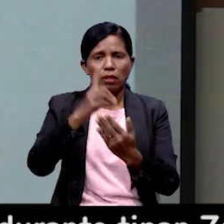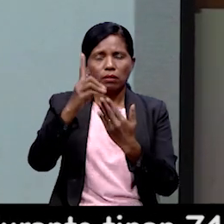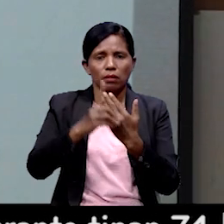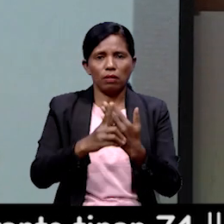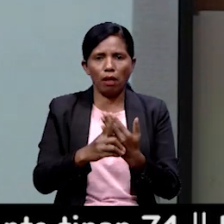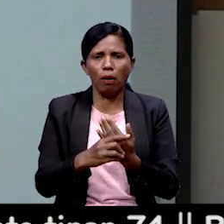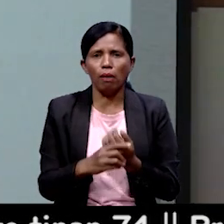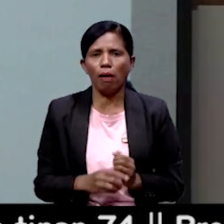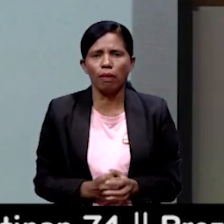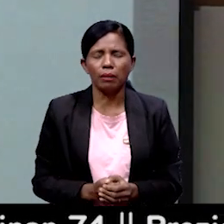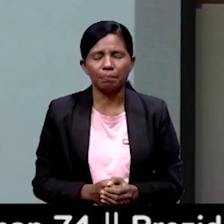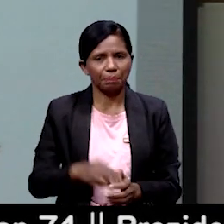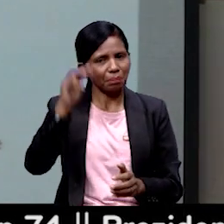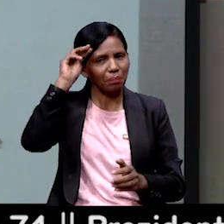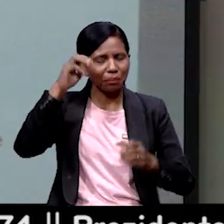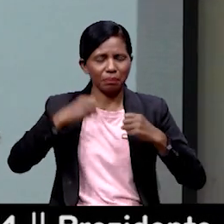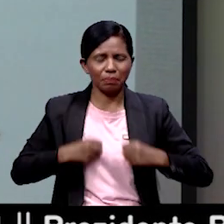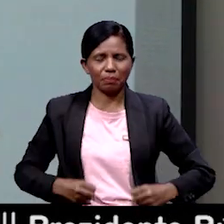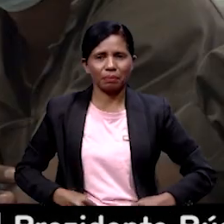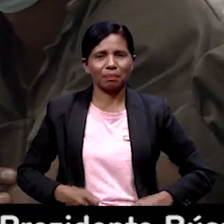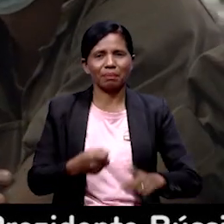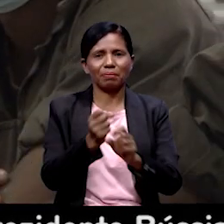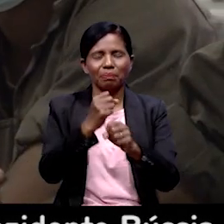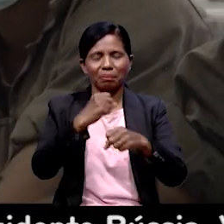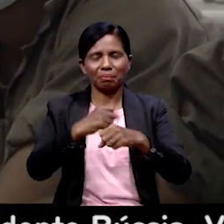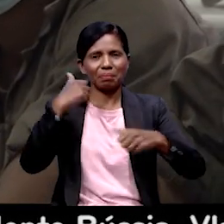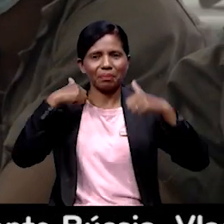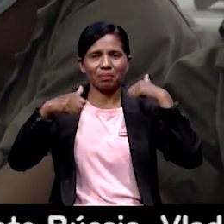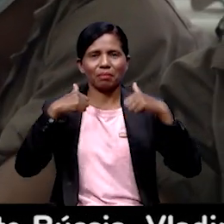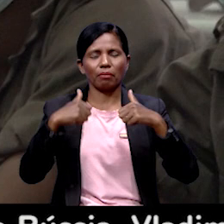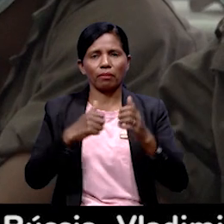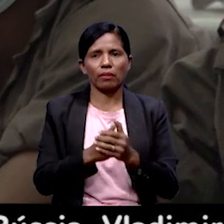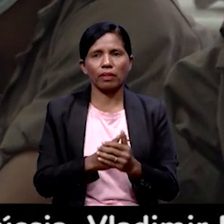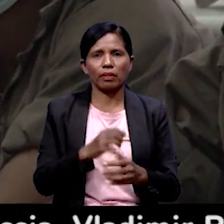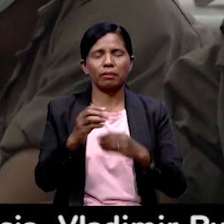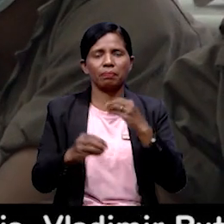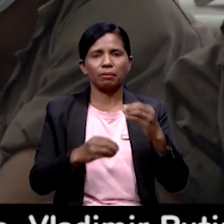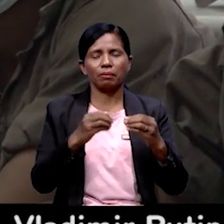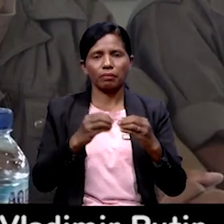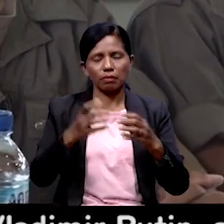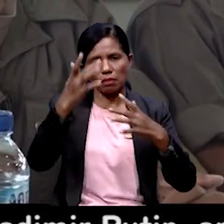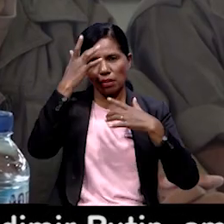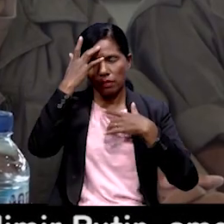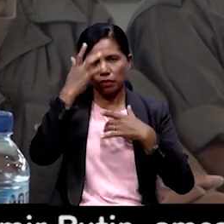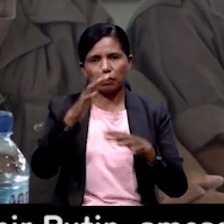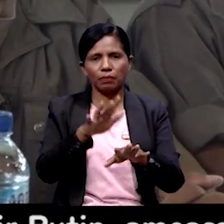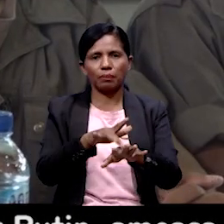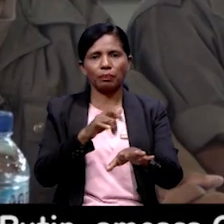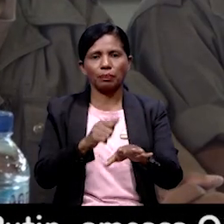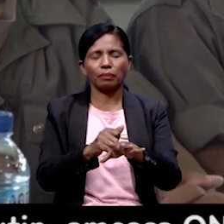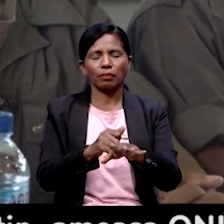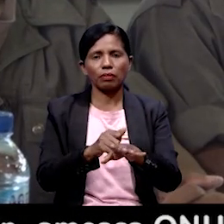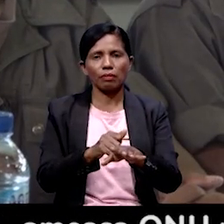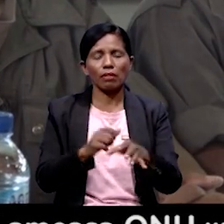husi dirsan kontrolu moras hala ohela atividade sensibilizasaun hagai vesida no moras hadai husi relasaun seksual